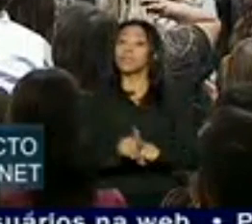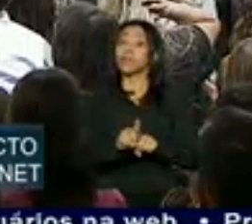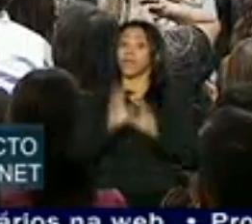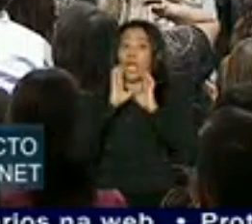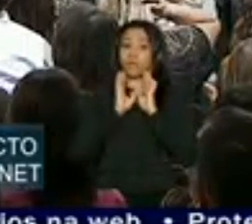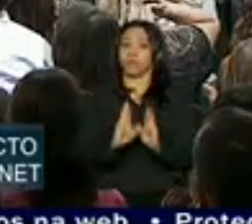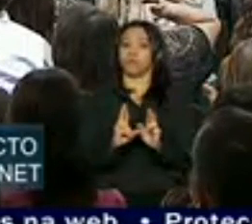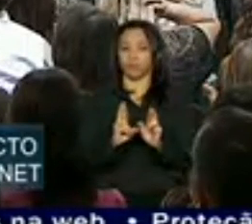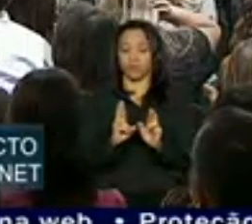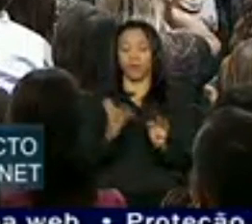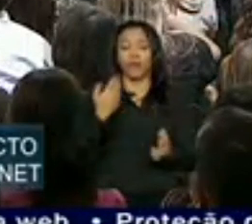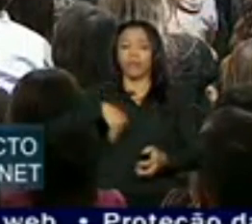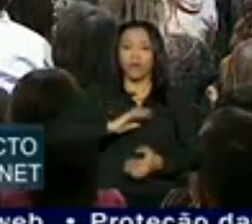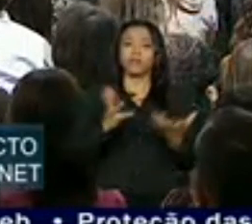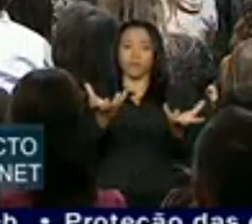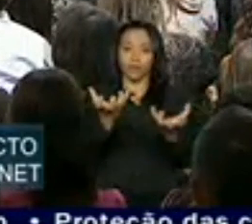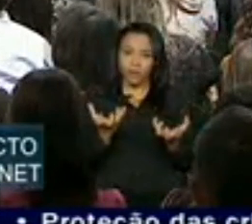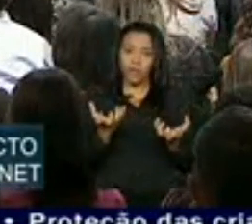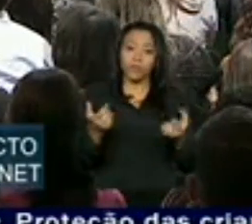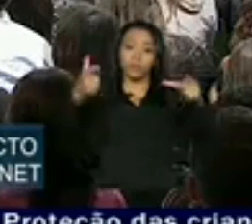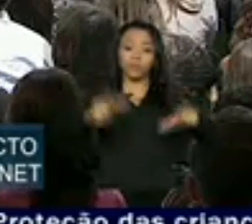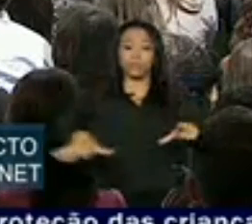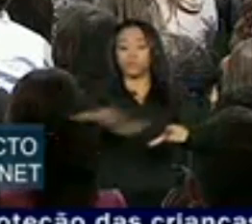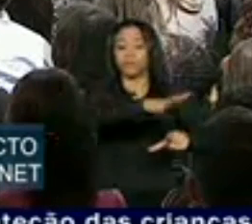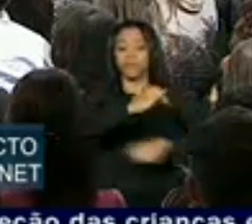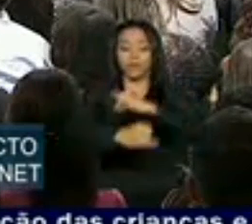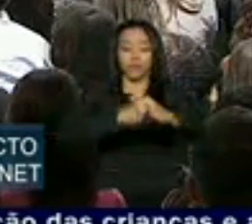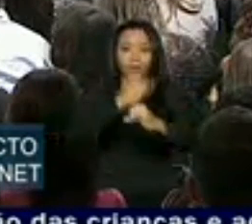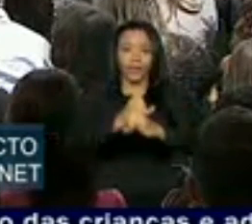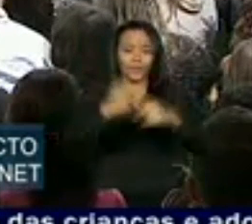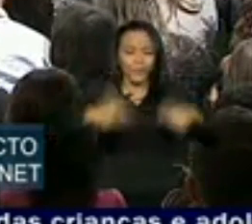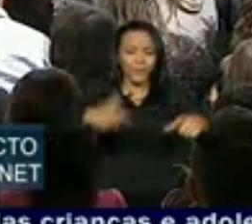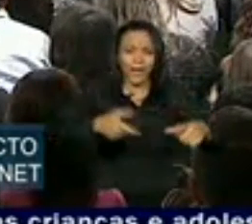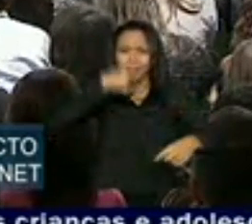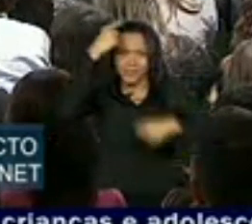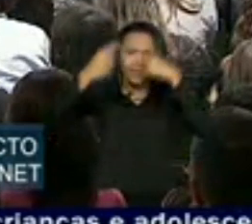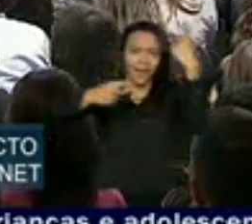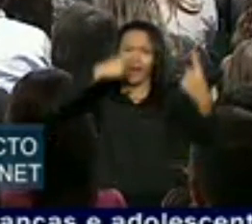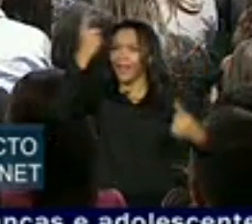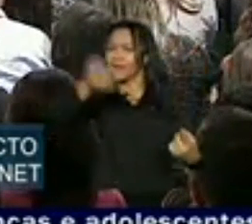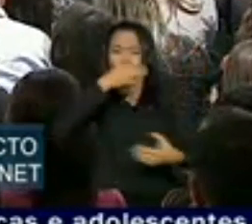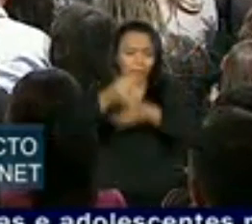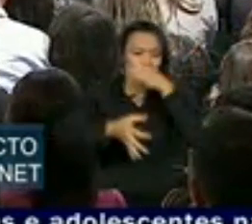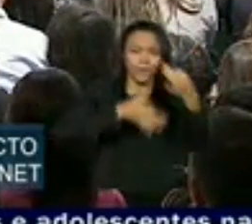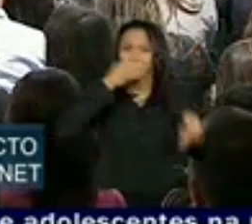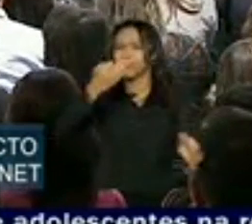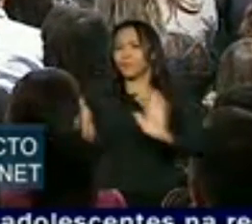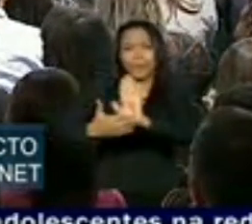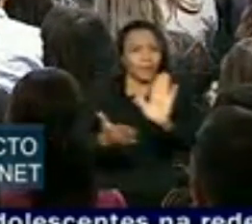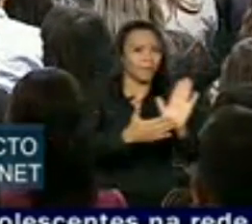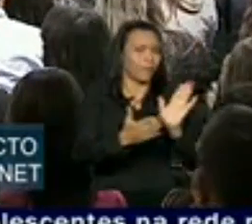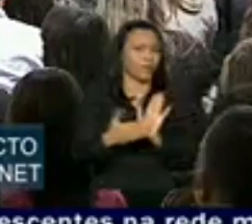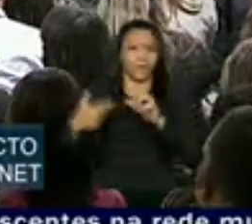Queremos que as redes sociais sejam um campo fértil de ideias, um campo fértil de proposições, um